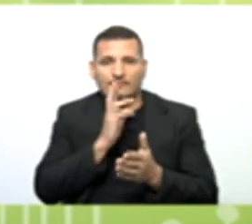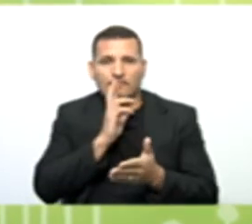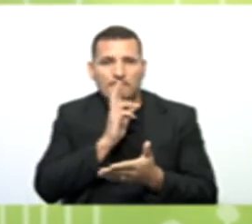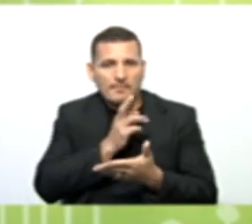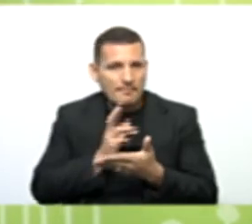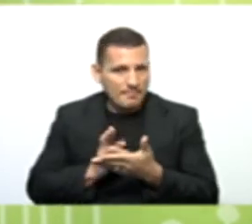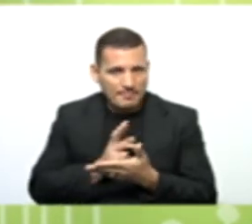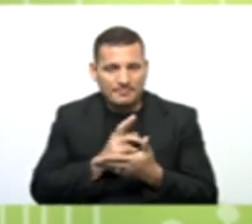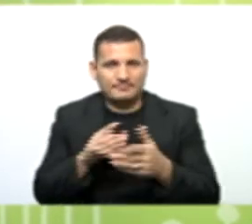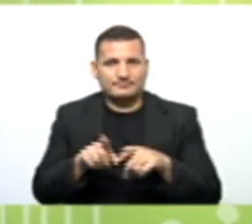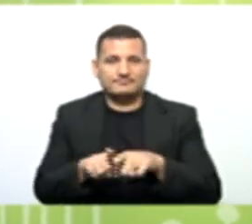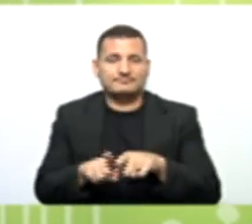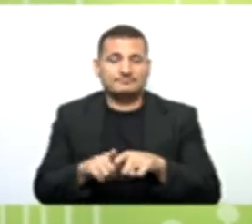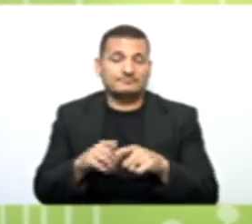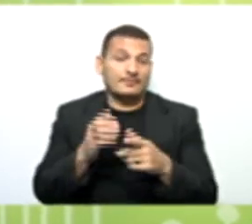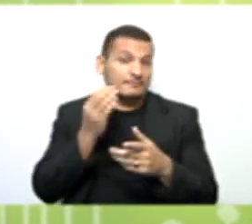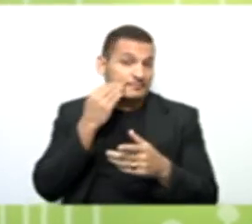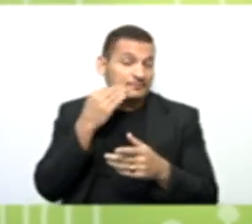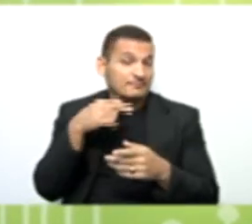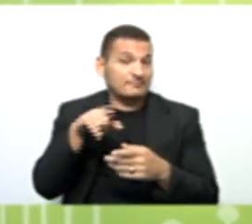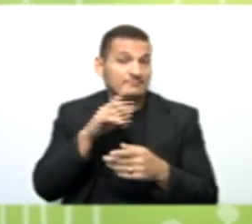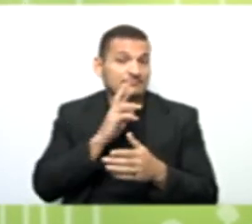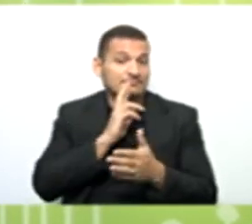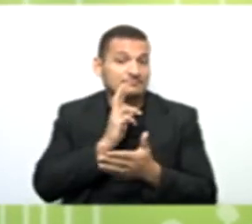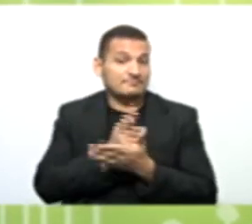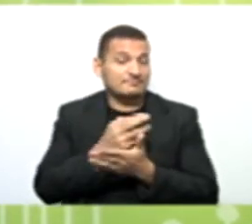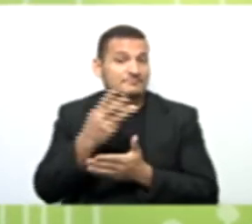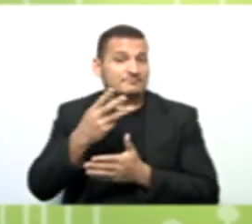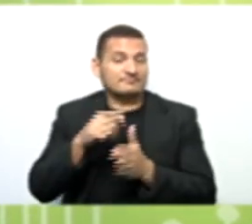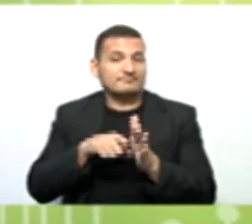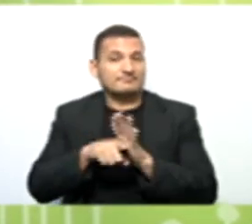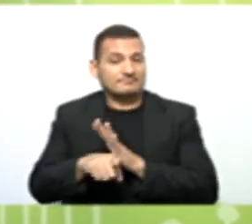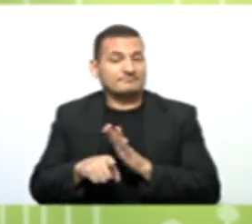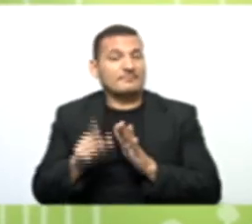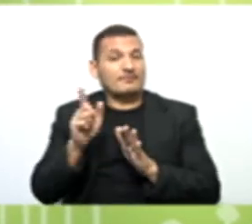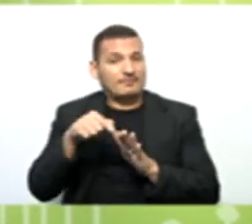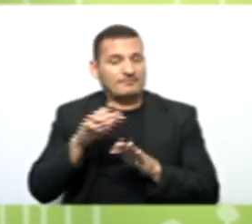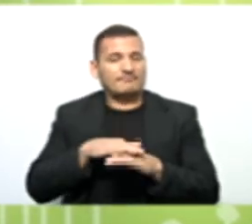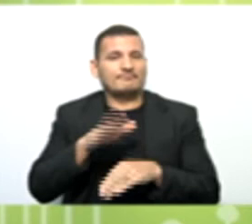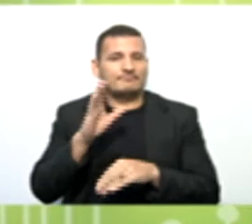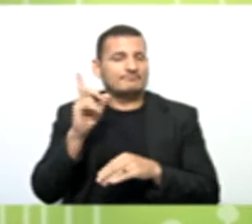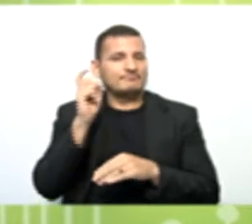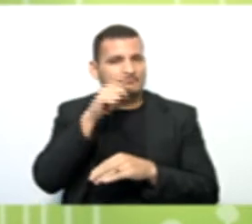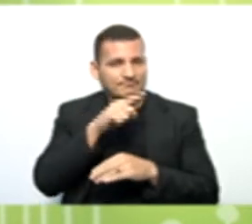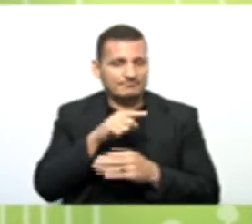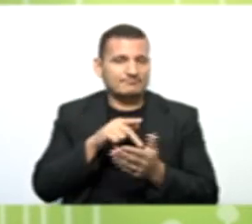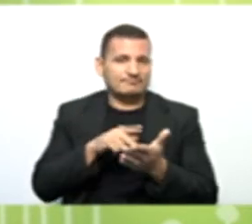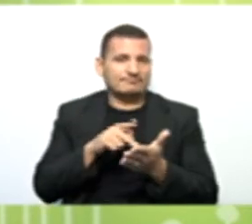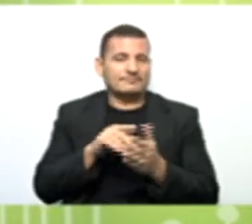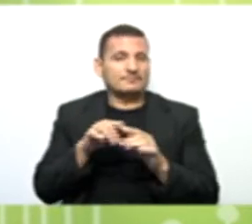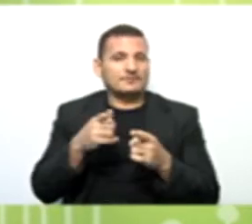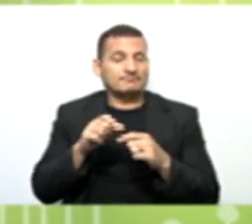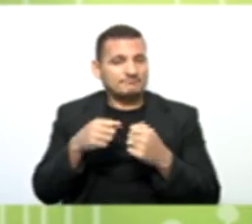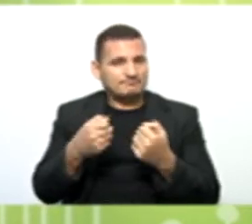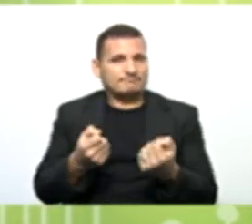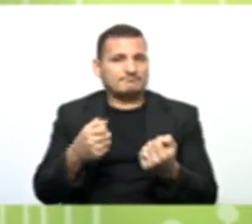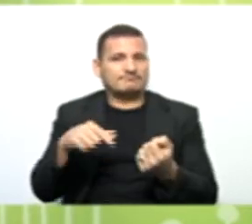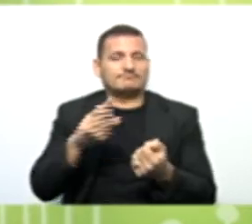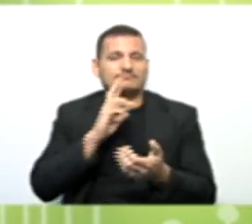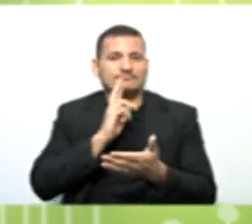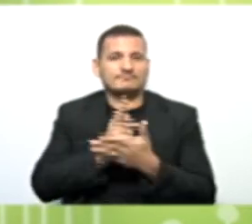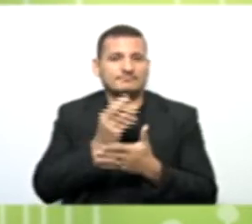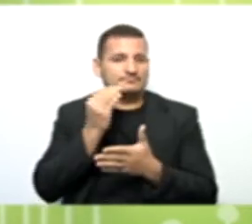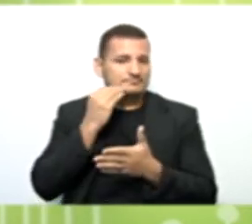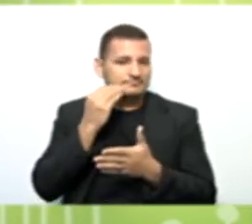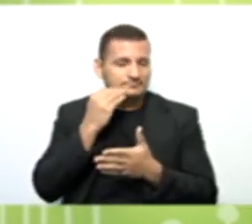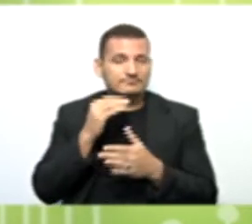Quero ver vocês responderem a questão 3. E a questão 3 é a mais difícil, lógico, mas eu quero que vocês se esforcem aí. Diz